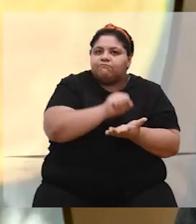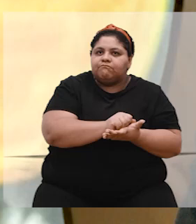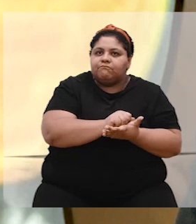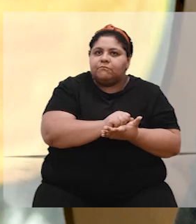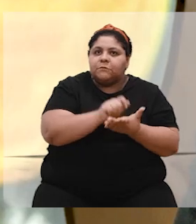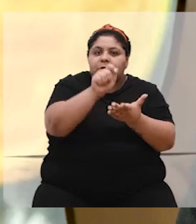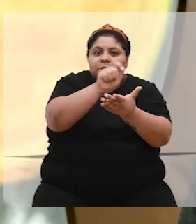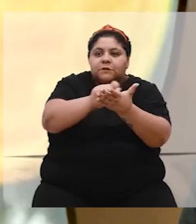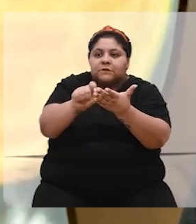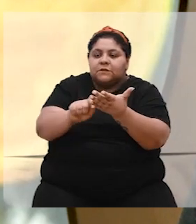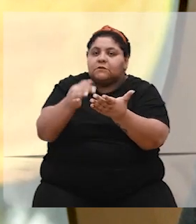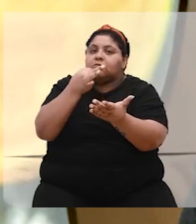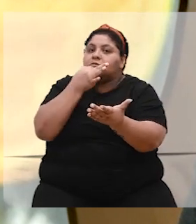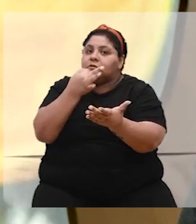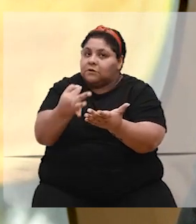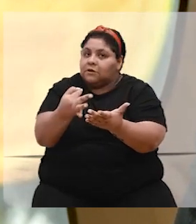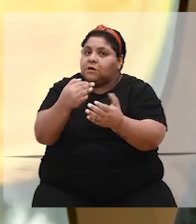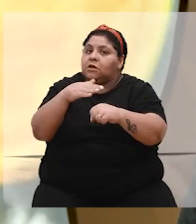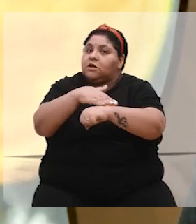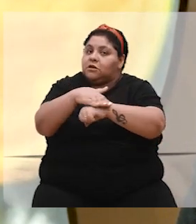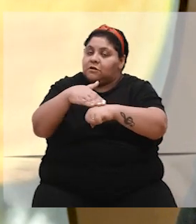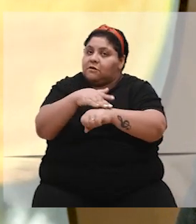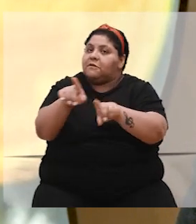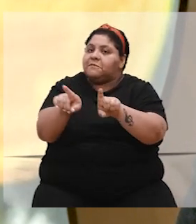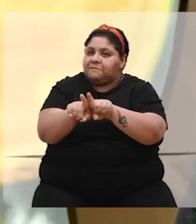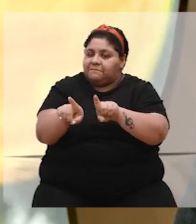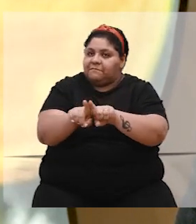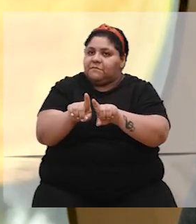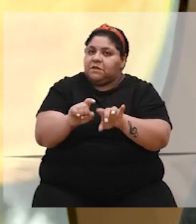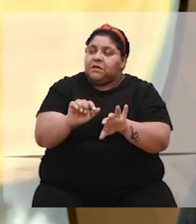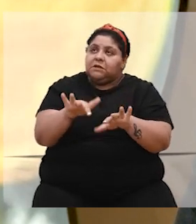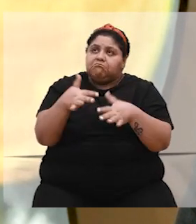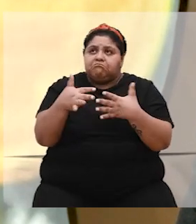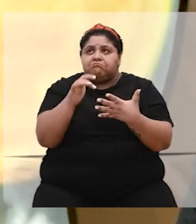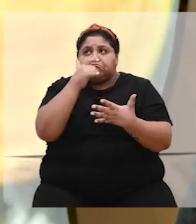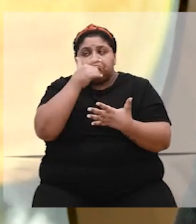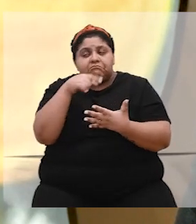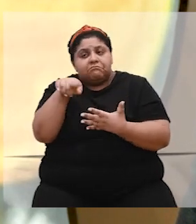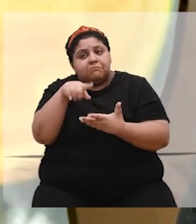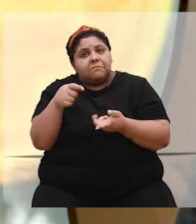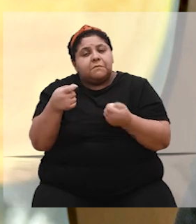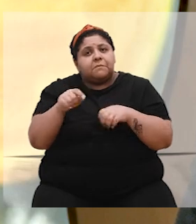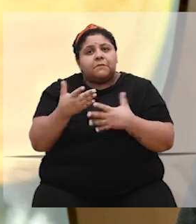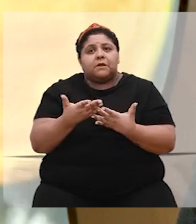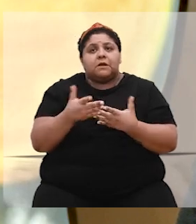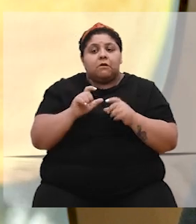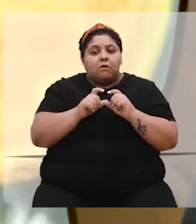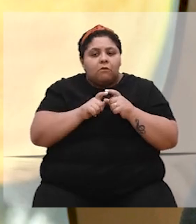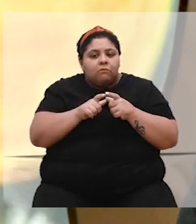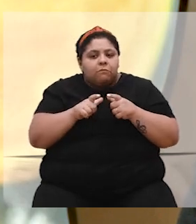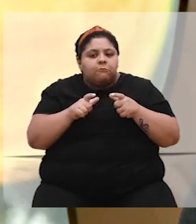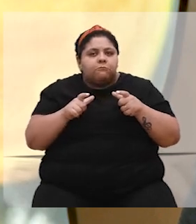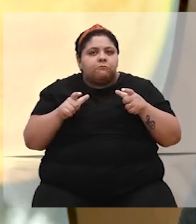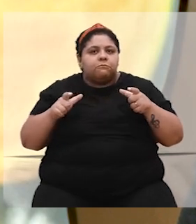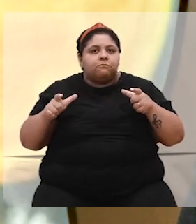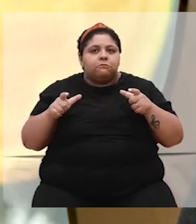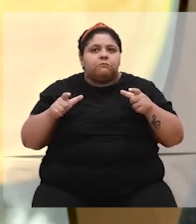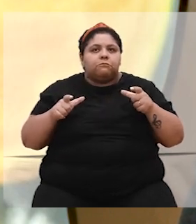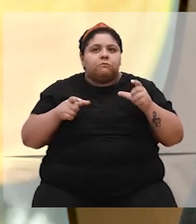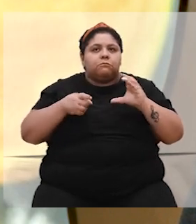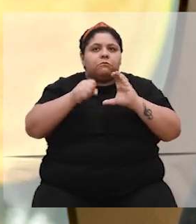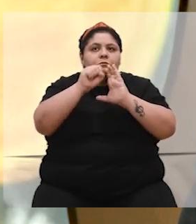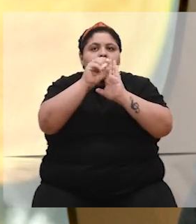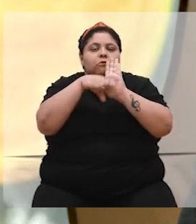inscreve, escreve e opina e dialoga. Então talvez a gente precise